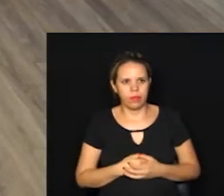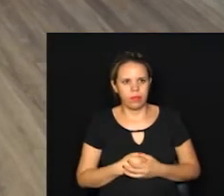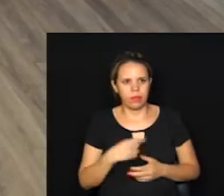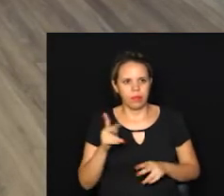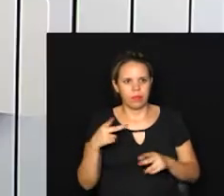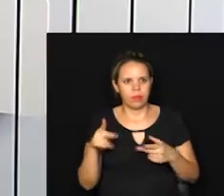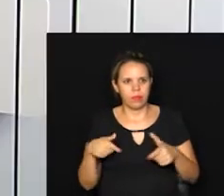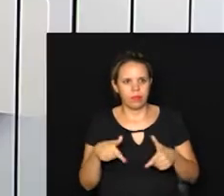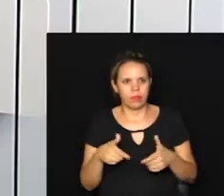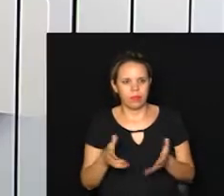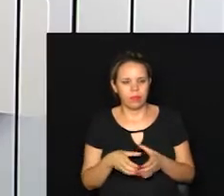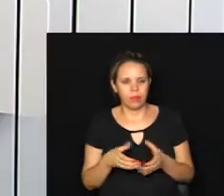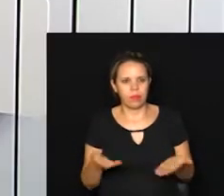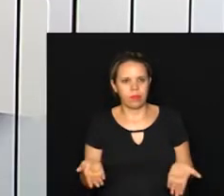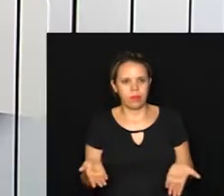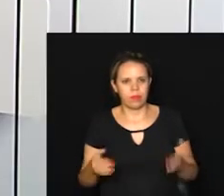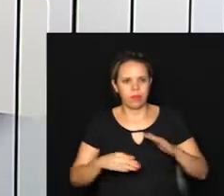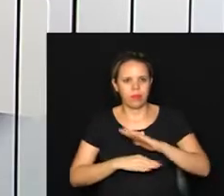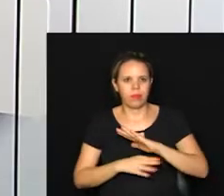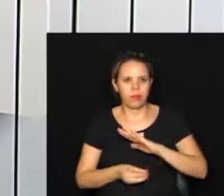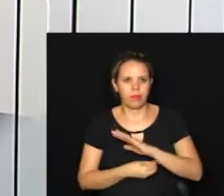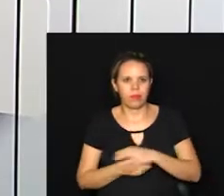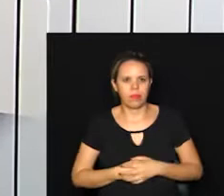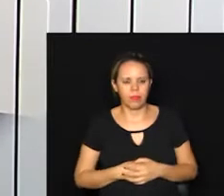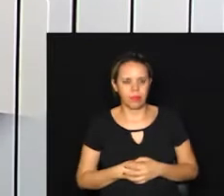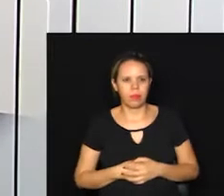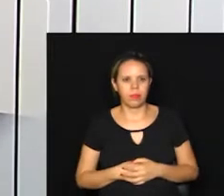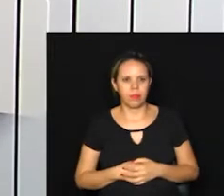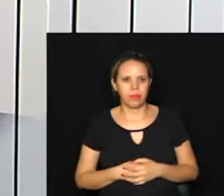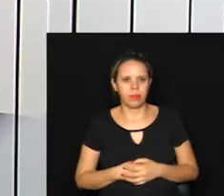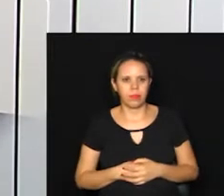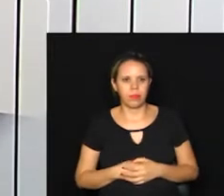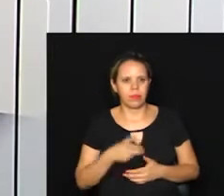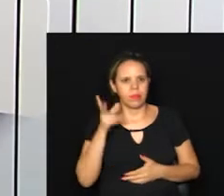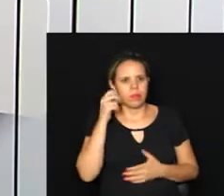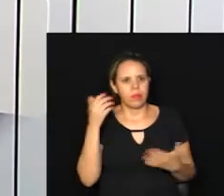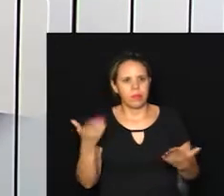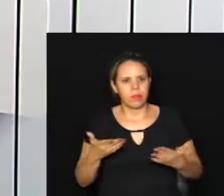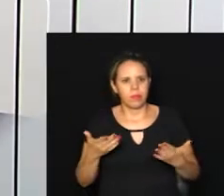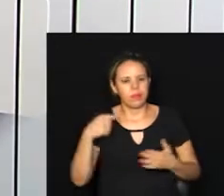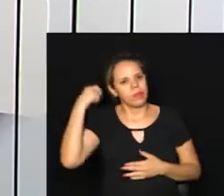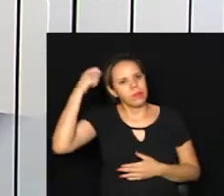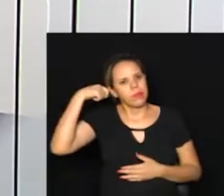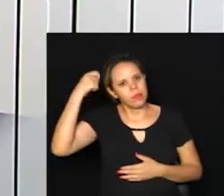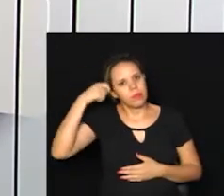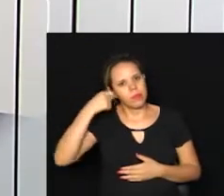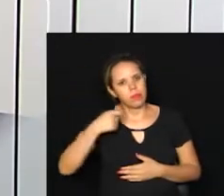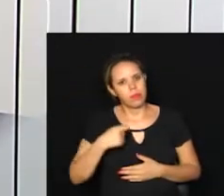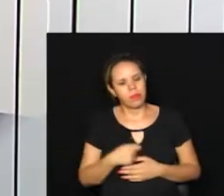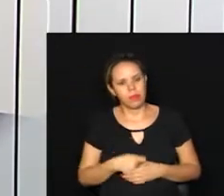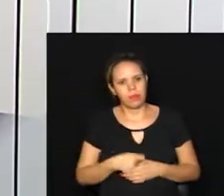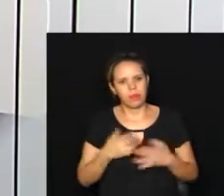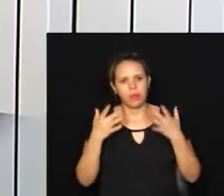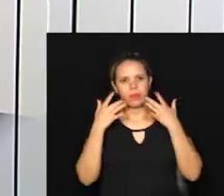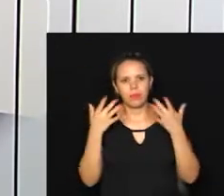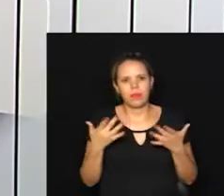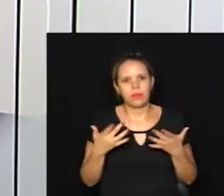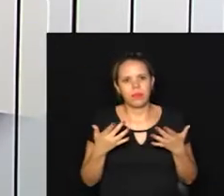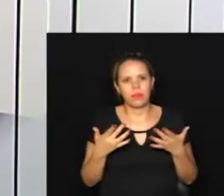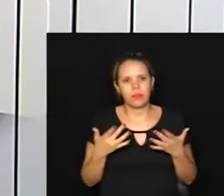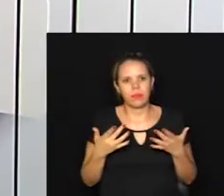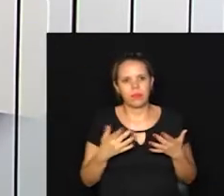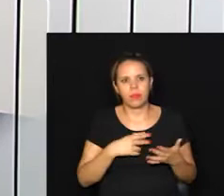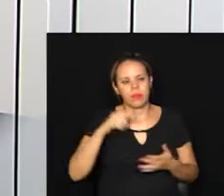sua equipe aqui no Câmara Total. Vamos ouvir agora os artistas do espetáculo. Primeiro, a mandante